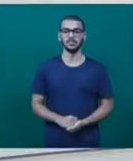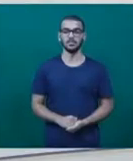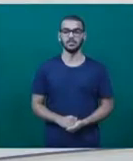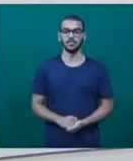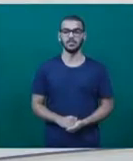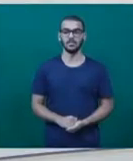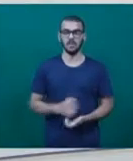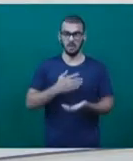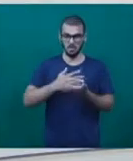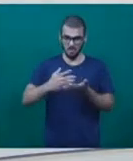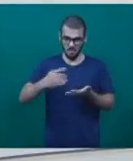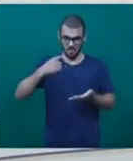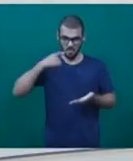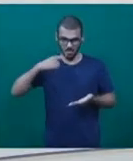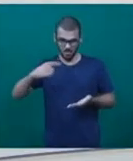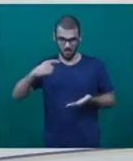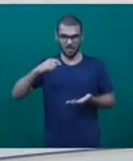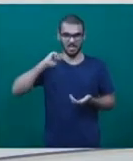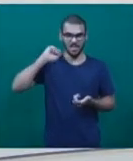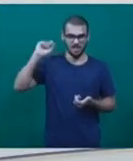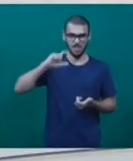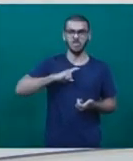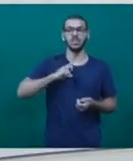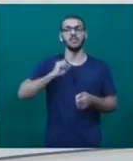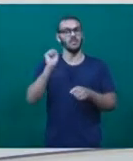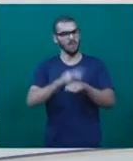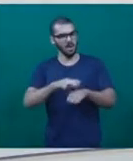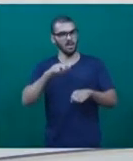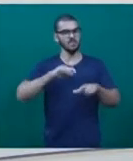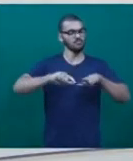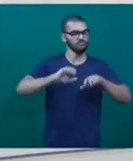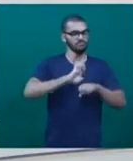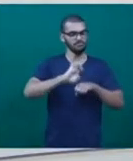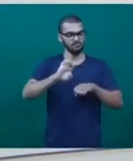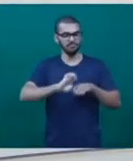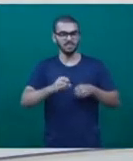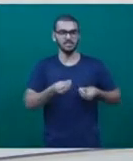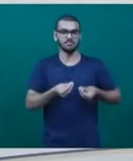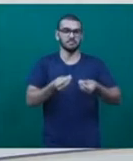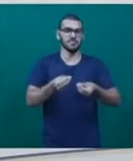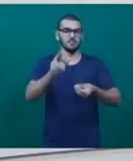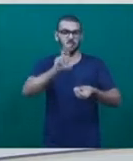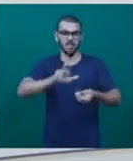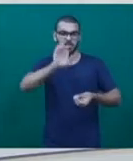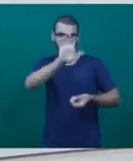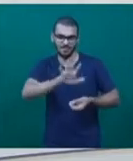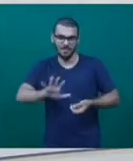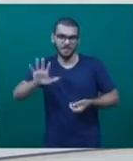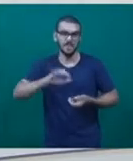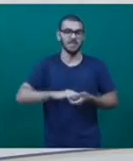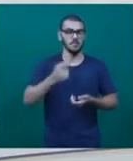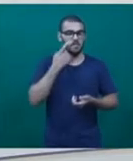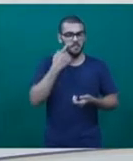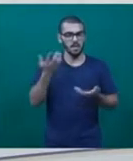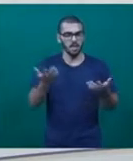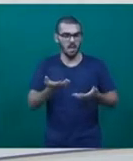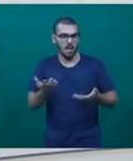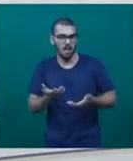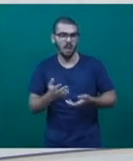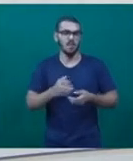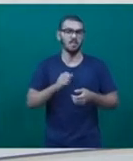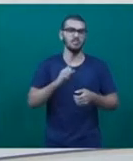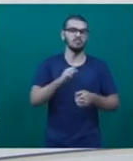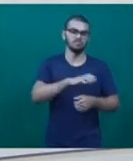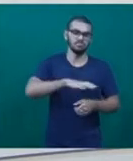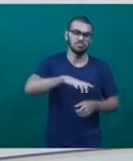Já na primeira semana de abril, tem vagas de emprego e estágio sendo oferecidas para Uberlândia Região. E você confere agora no nosso